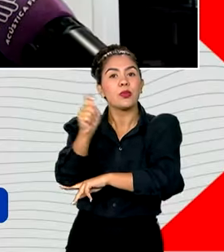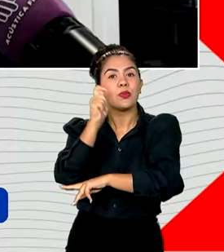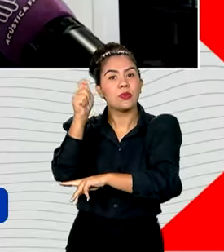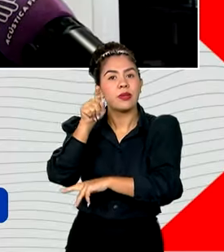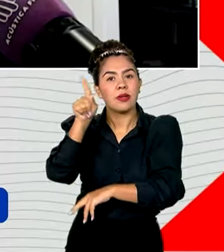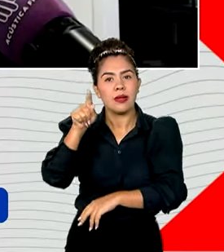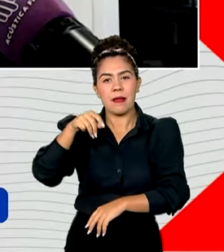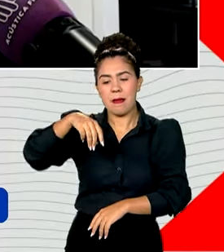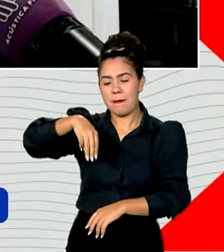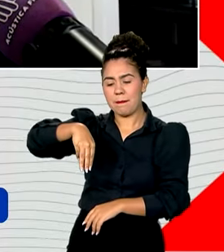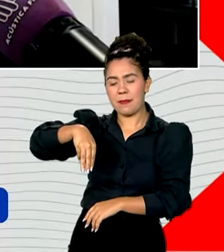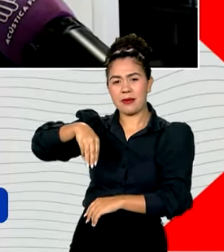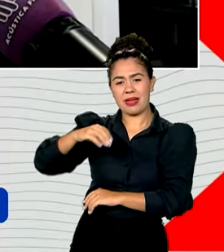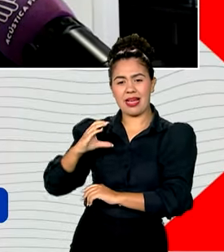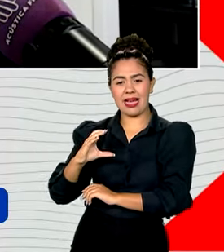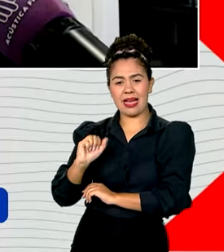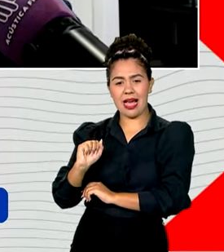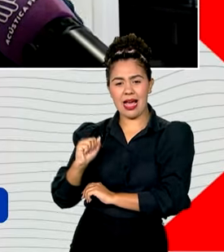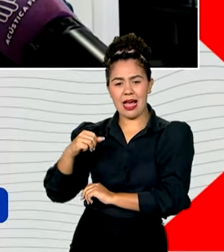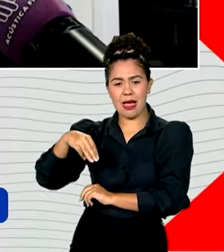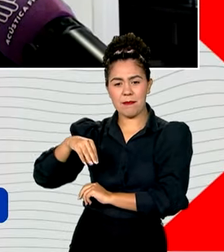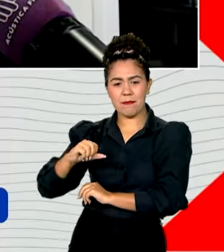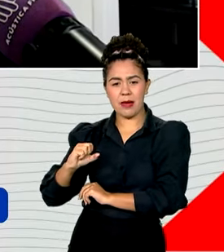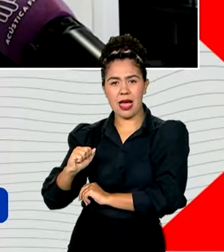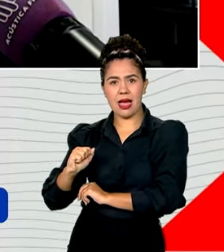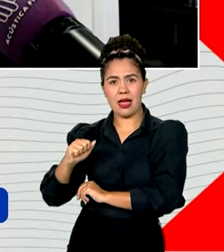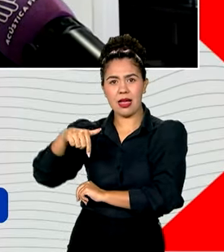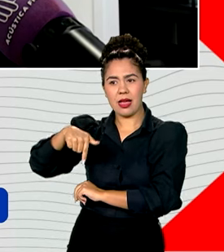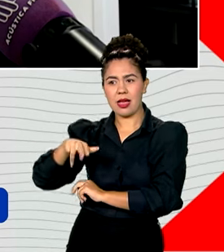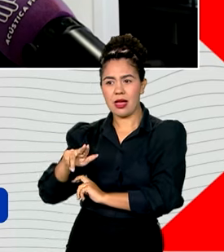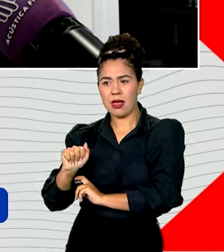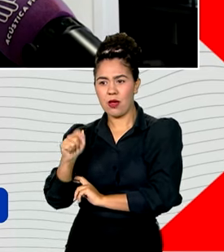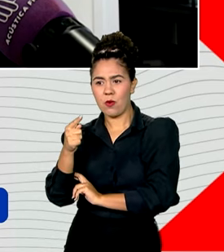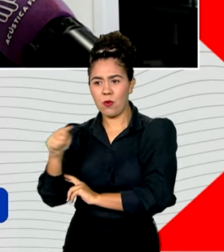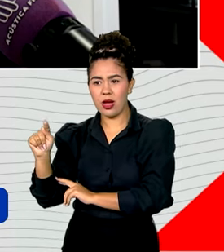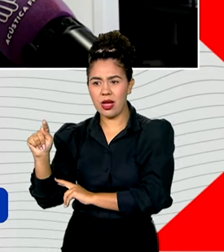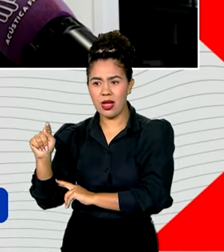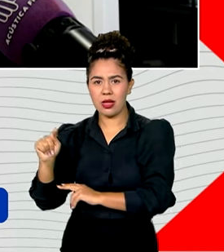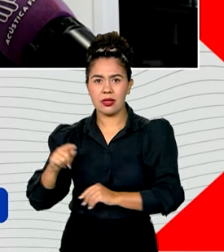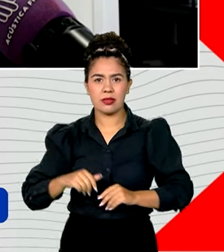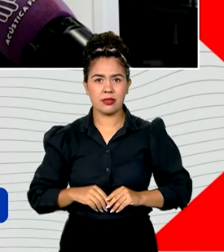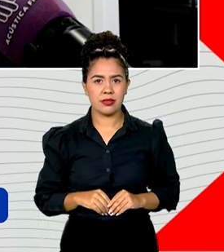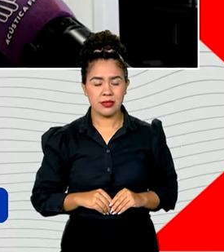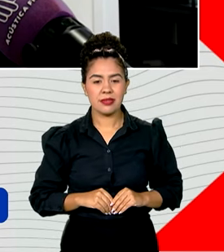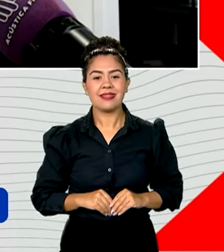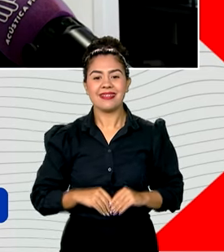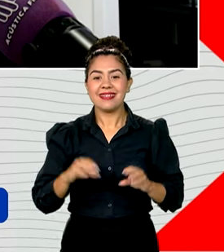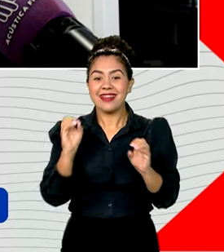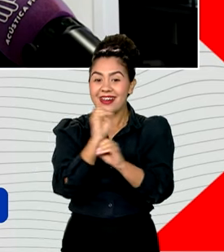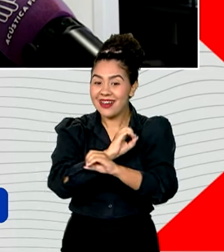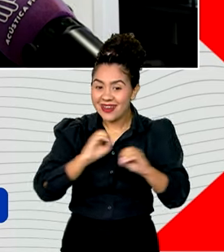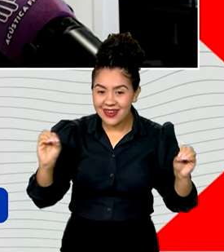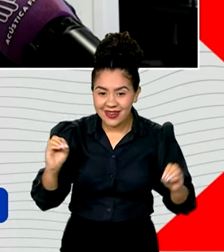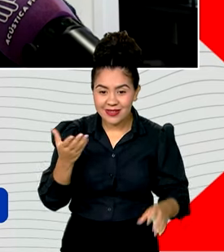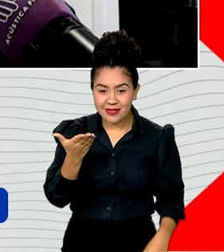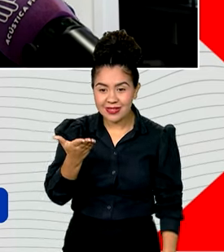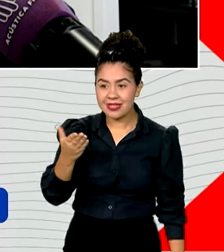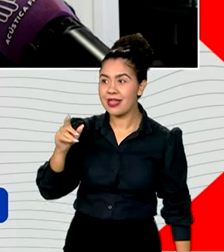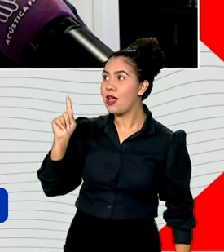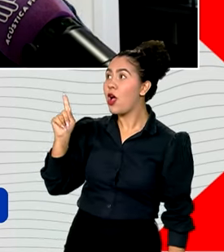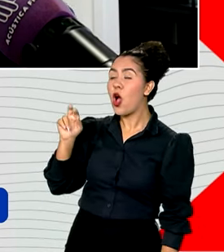Camaquã vamos a rádio acústica quem tá com a gente lá é o Rodrigo Vicente Oi Rodrigo ótimo dia para você